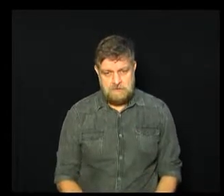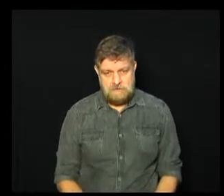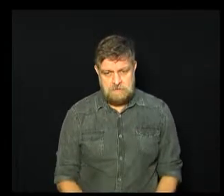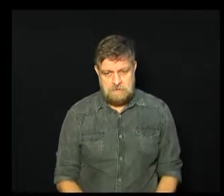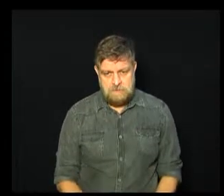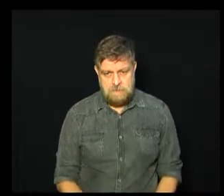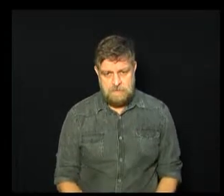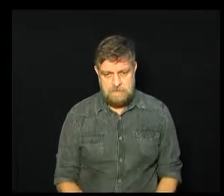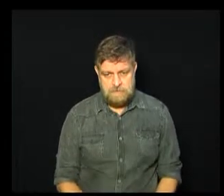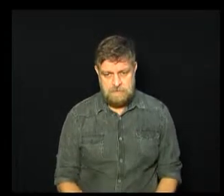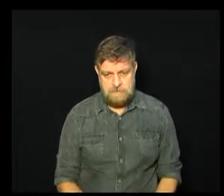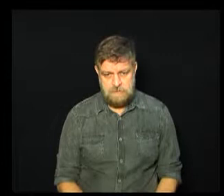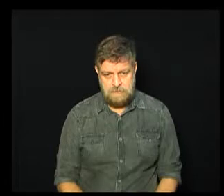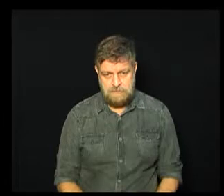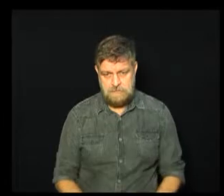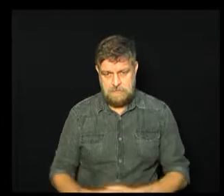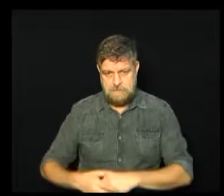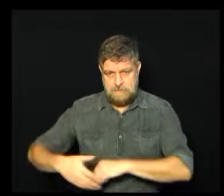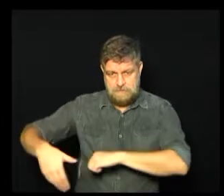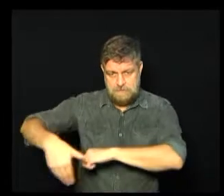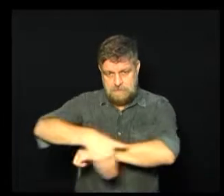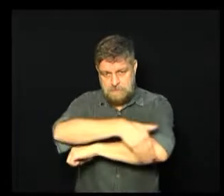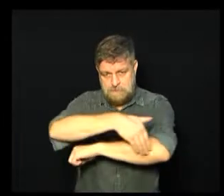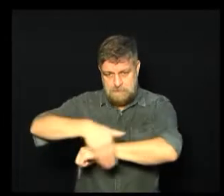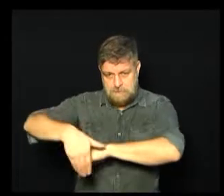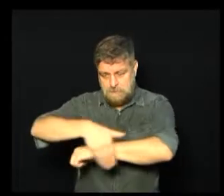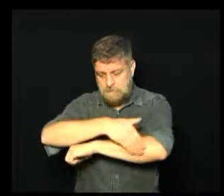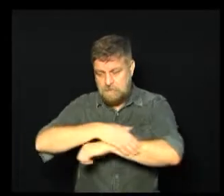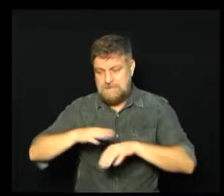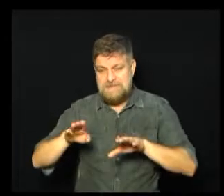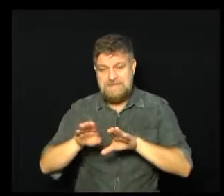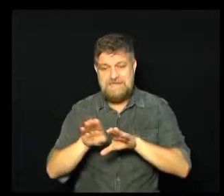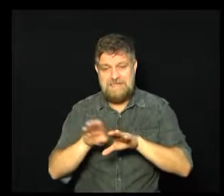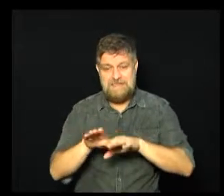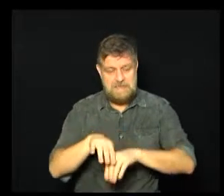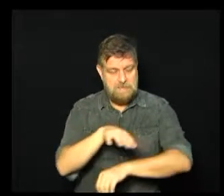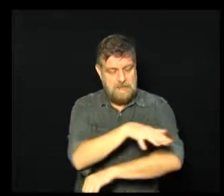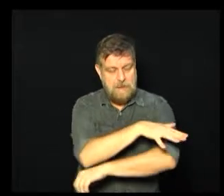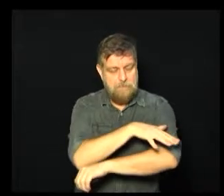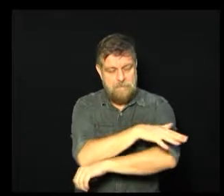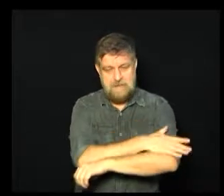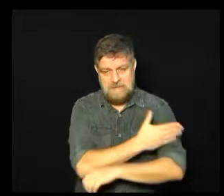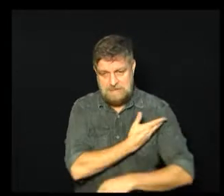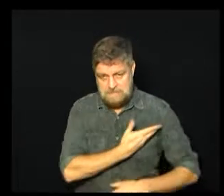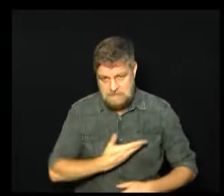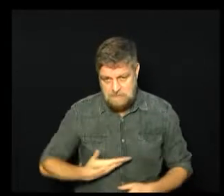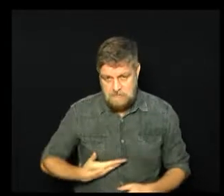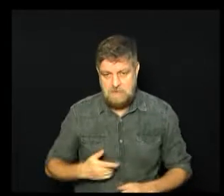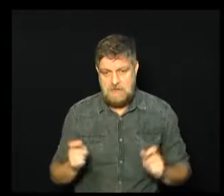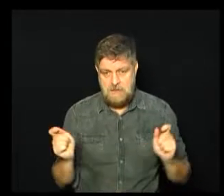as vias quanto também as praças públicas. Então, será possível fazer esse tipo de